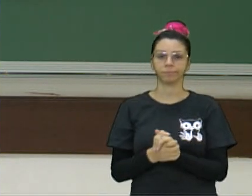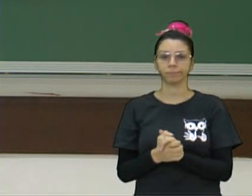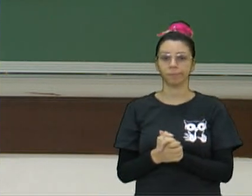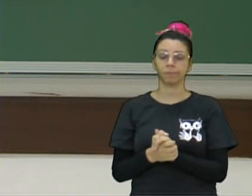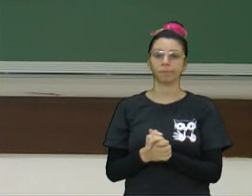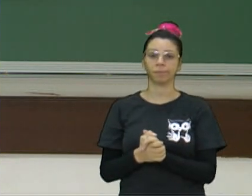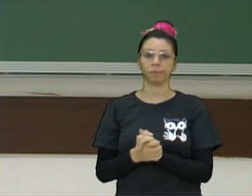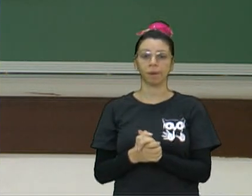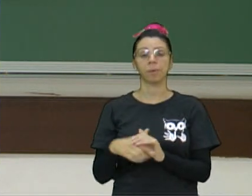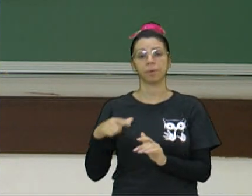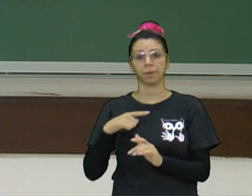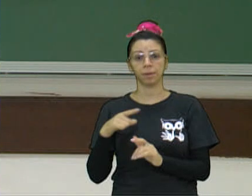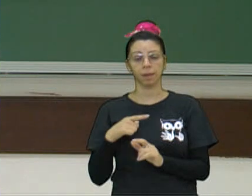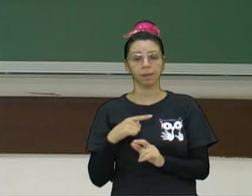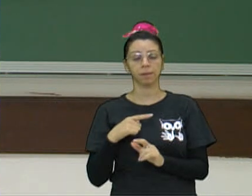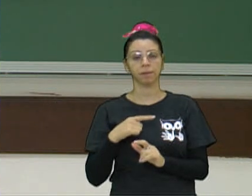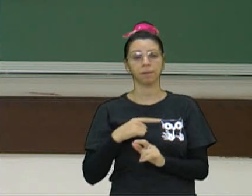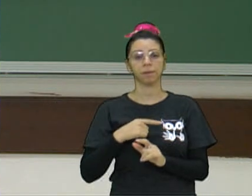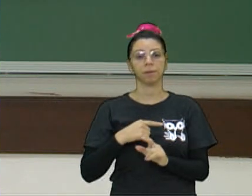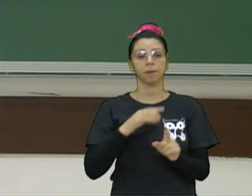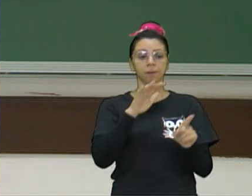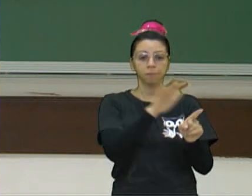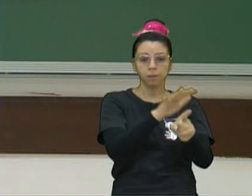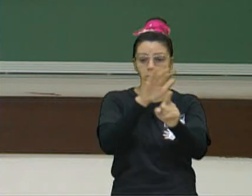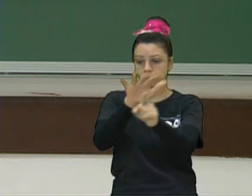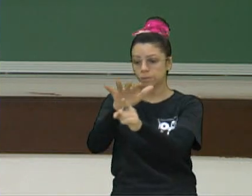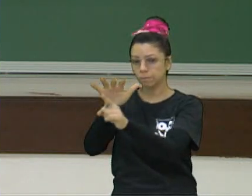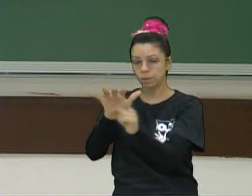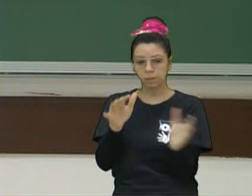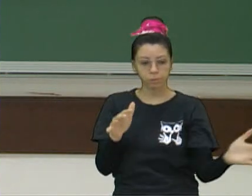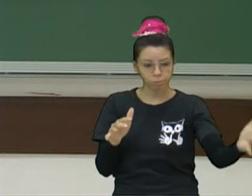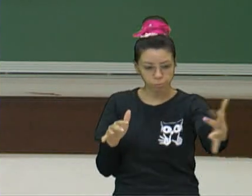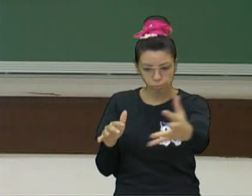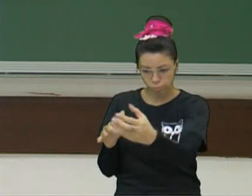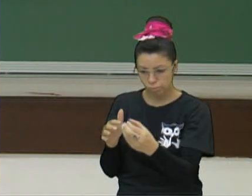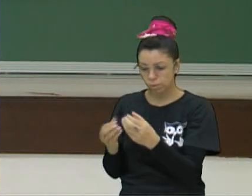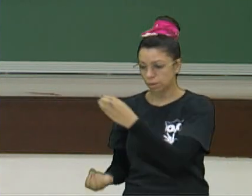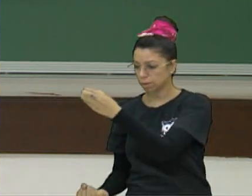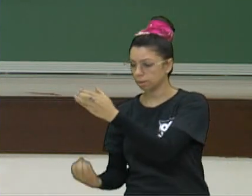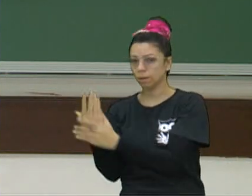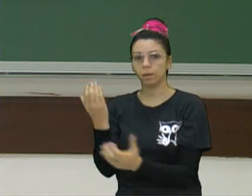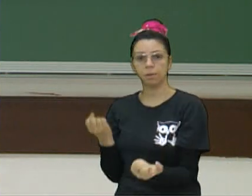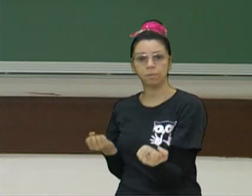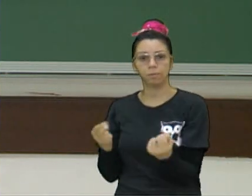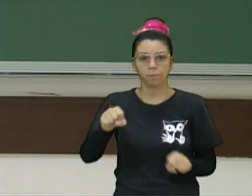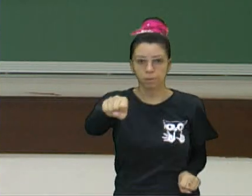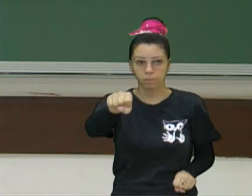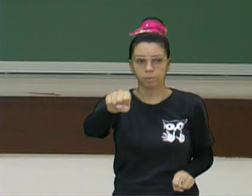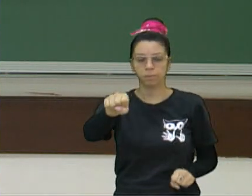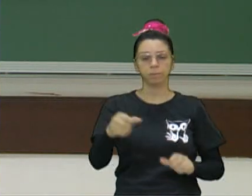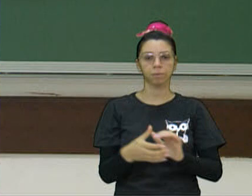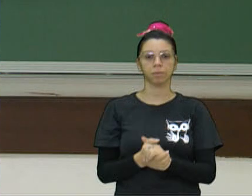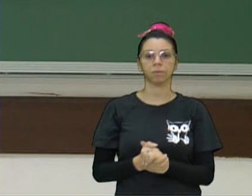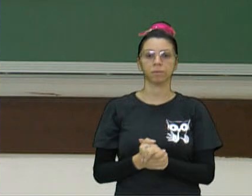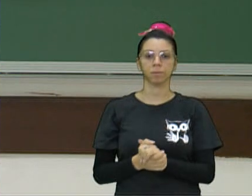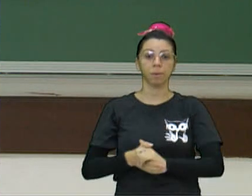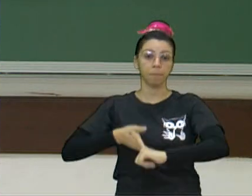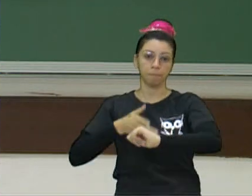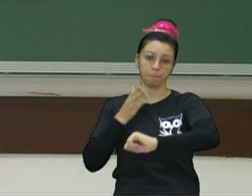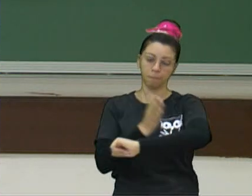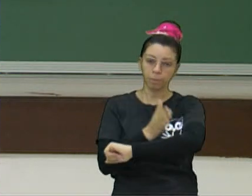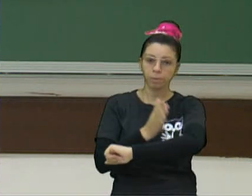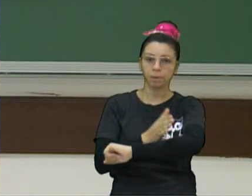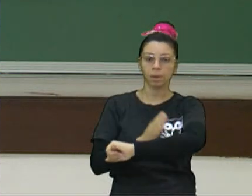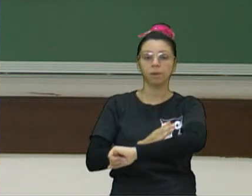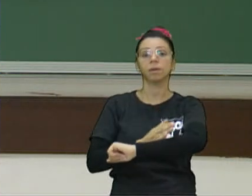eles sofreram de outros países, inclusive, né? E ali junta essa modalidade para formar o Taekwondo. Então, o Taekwondo moderno, que é chamado, né? Que é o